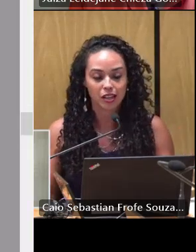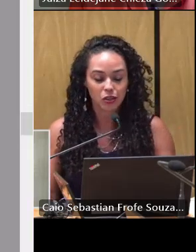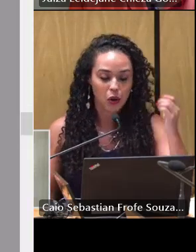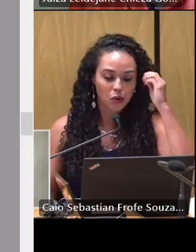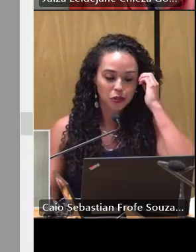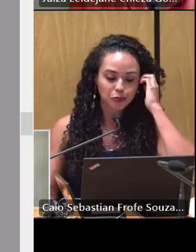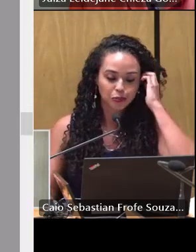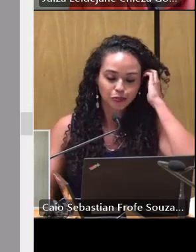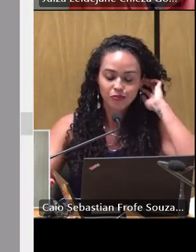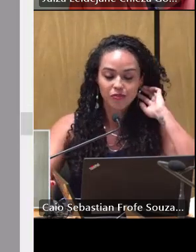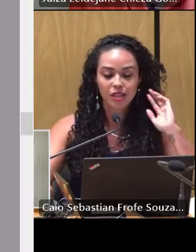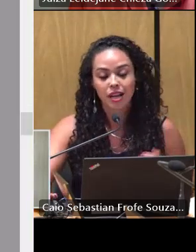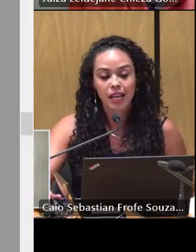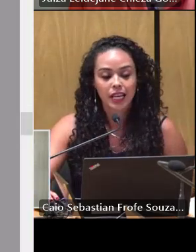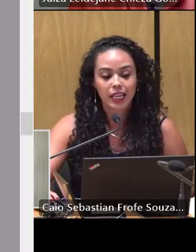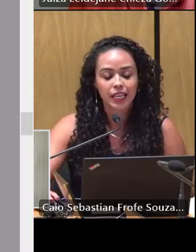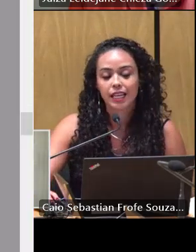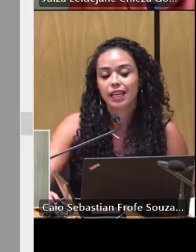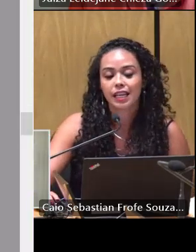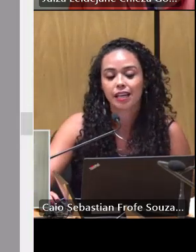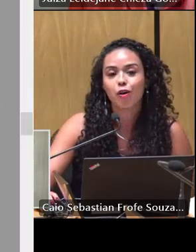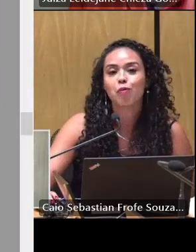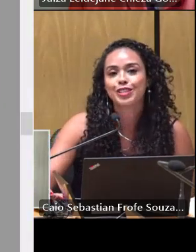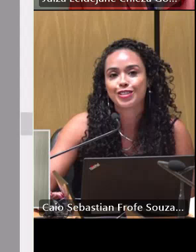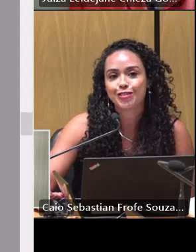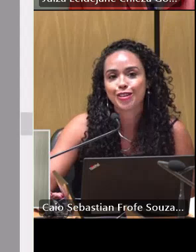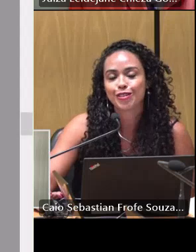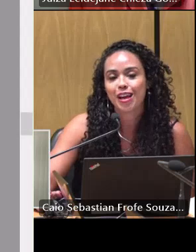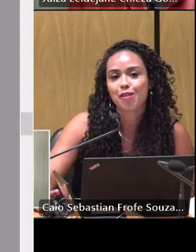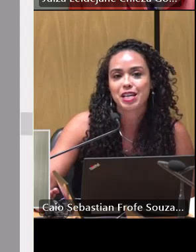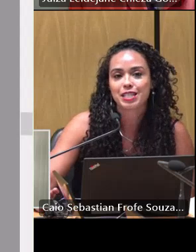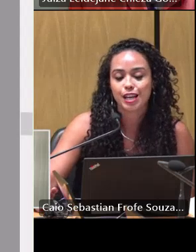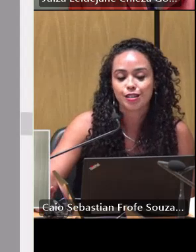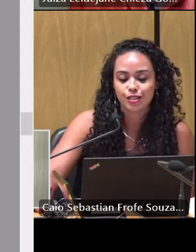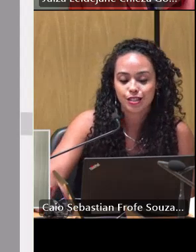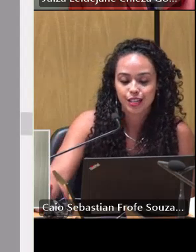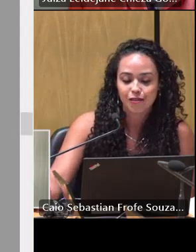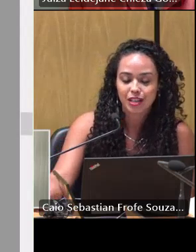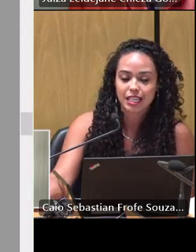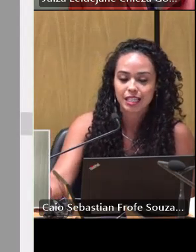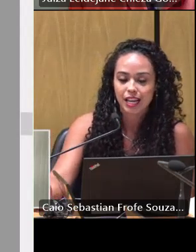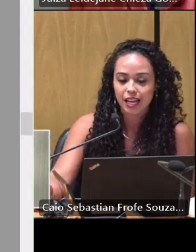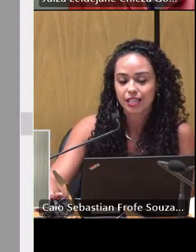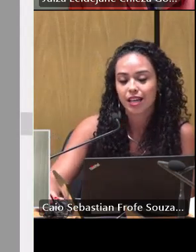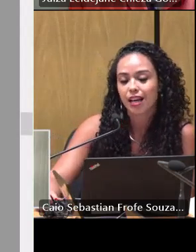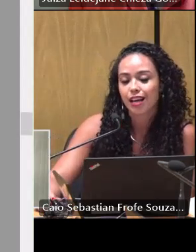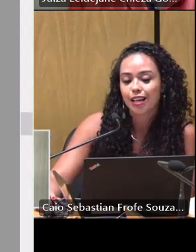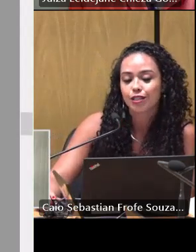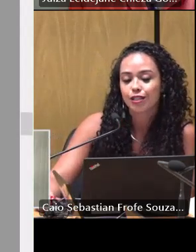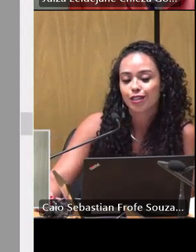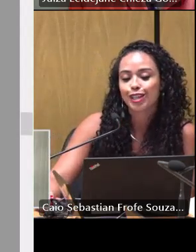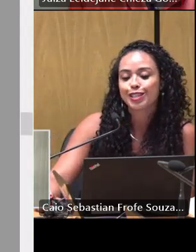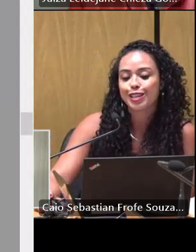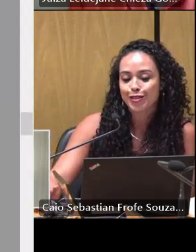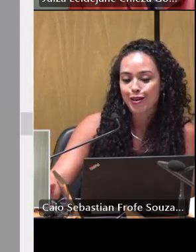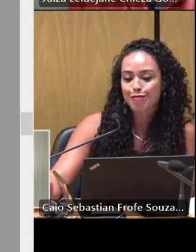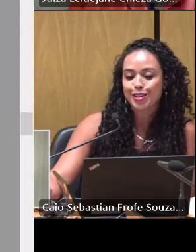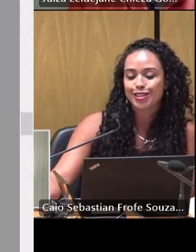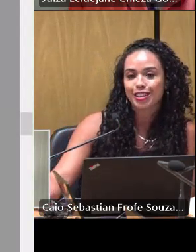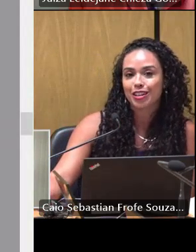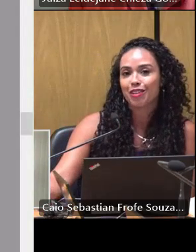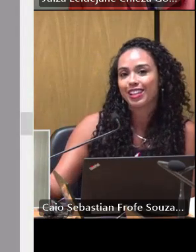daqueles corpos e como a gente viu né Mercedes em 96 né durante as